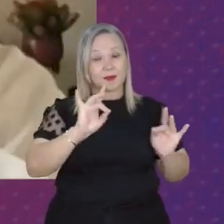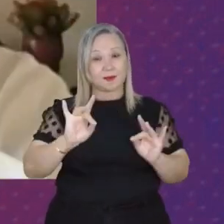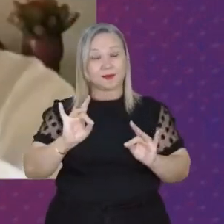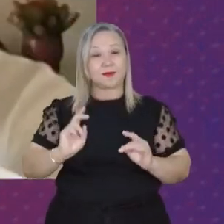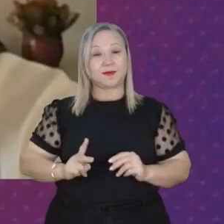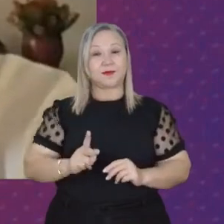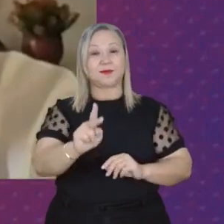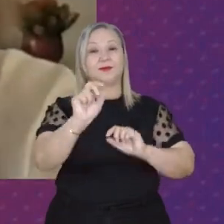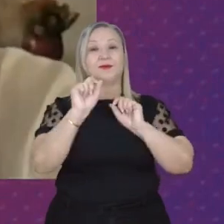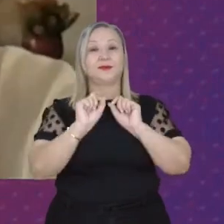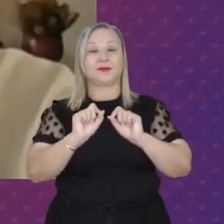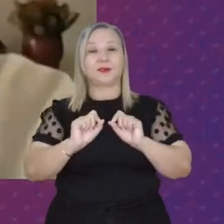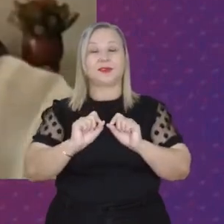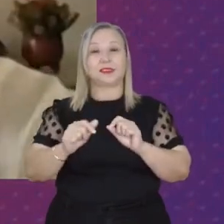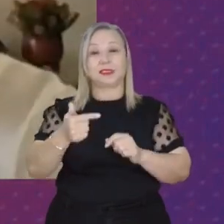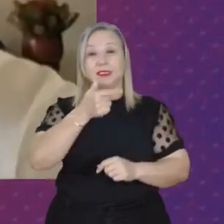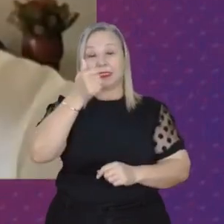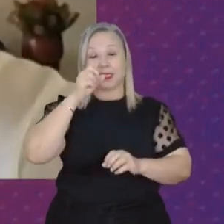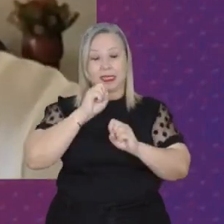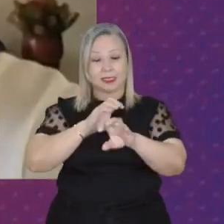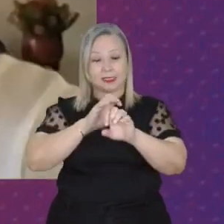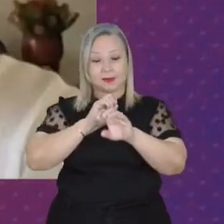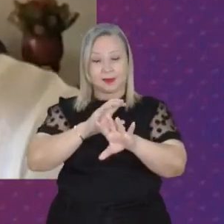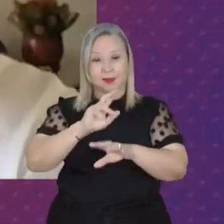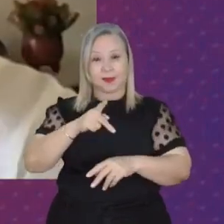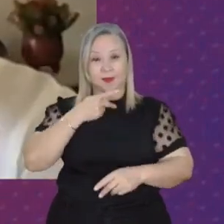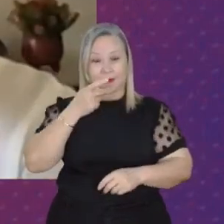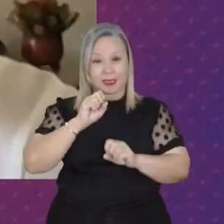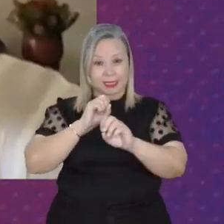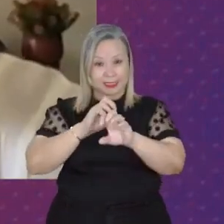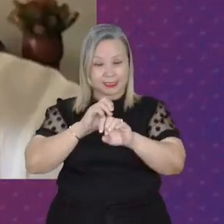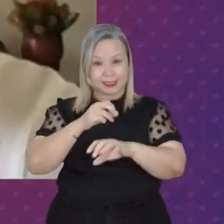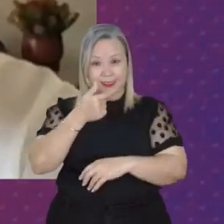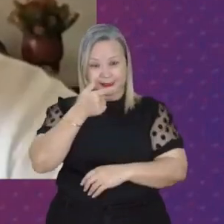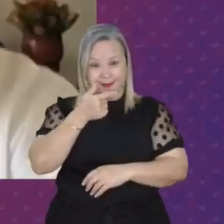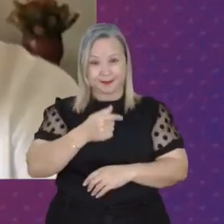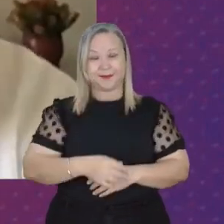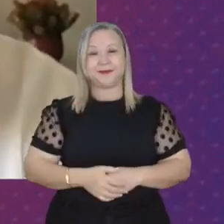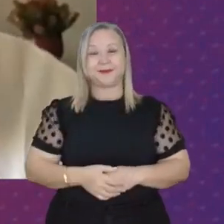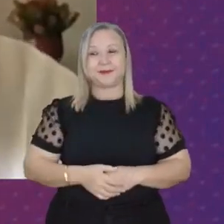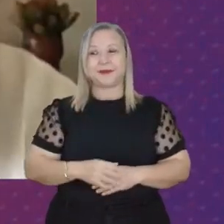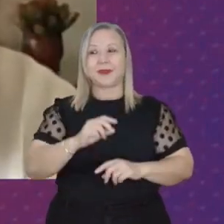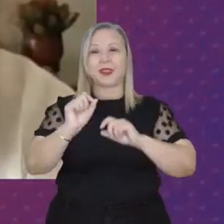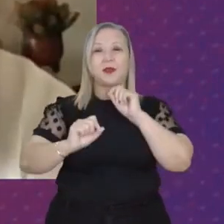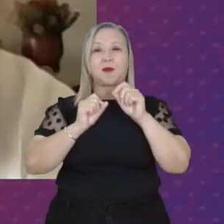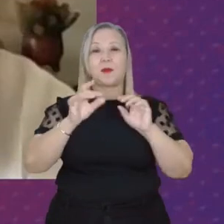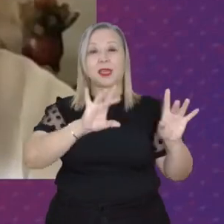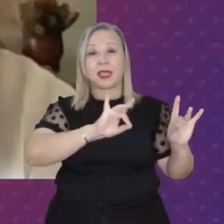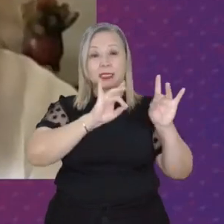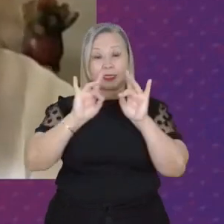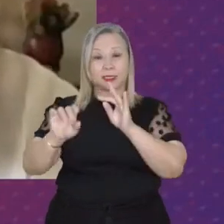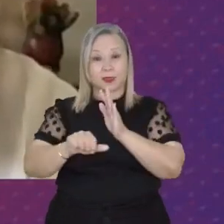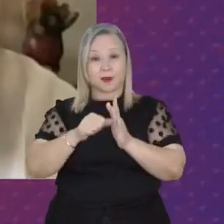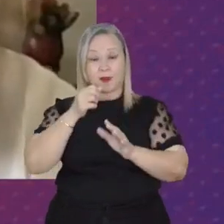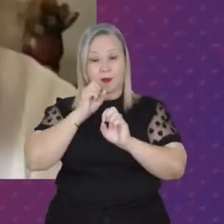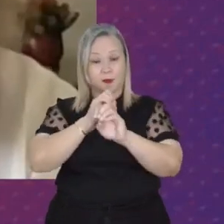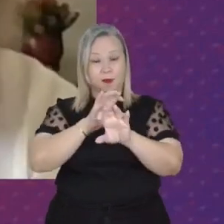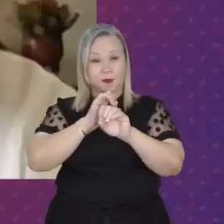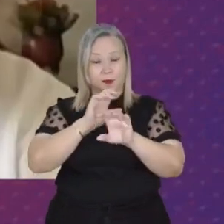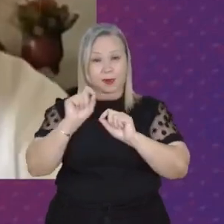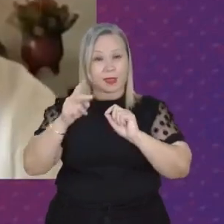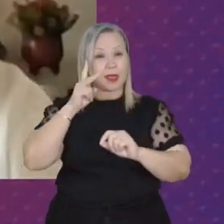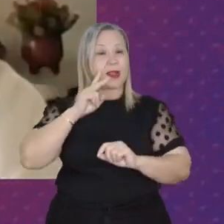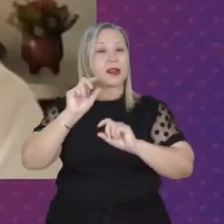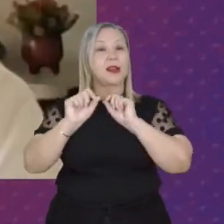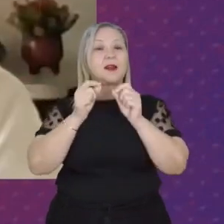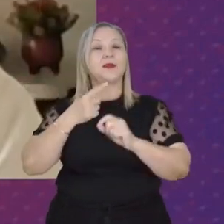à segunda aula, vamos dizer assim. Então, para quem assistiu a primeira aula, lembra